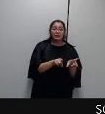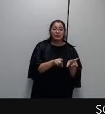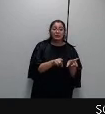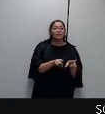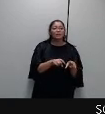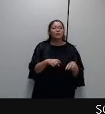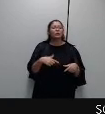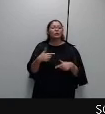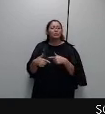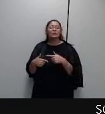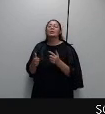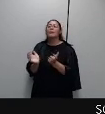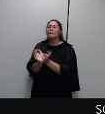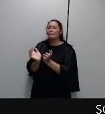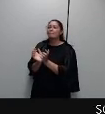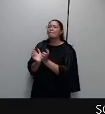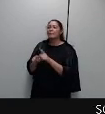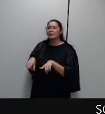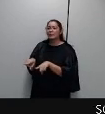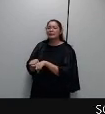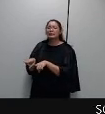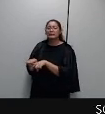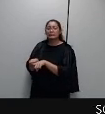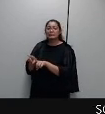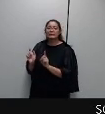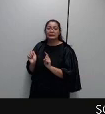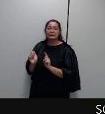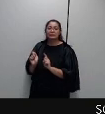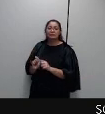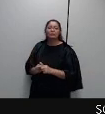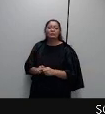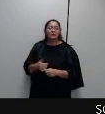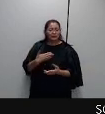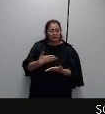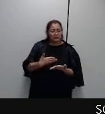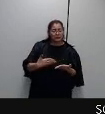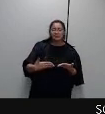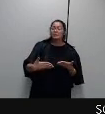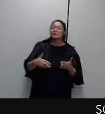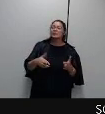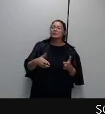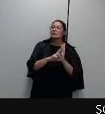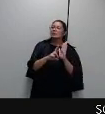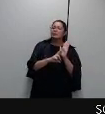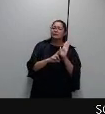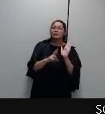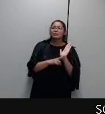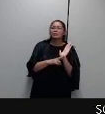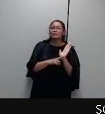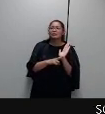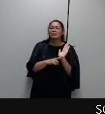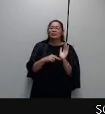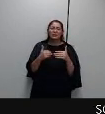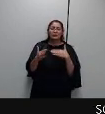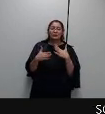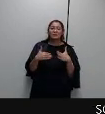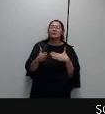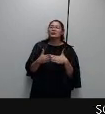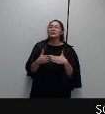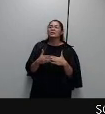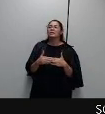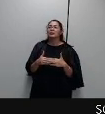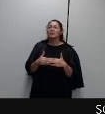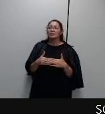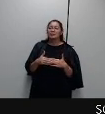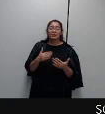interpretou a súmula de pau e disse que se presume regular e tal e para ir para igual eu sei que esse assunto com o tribunal interpretou e